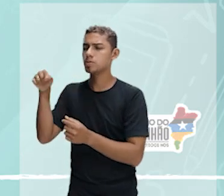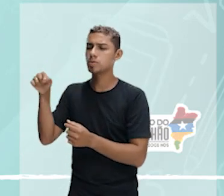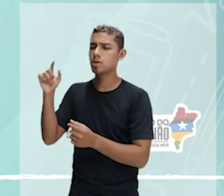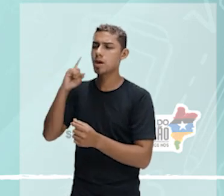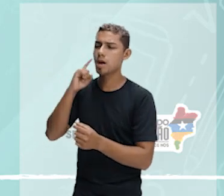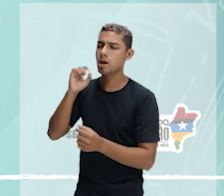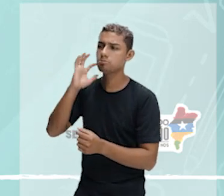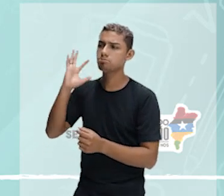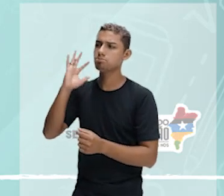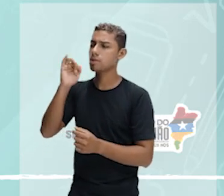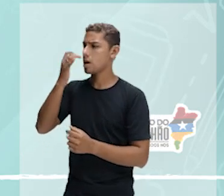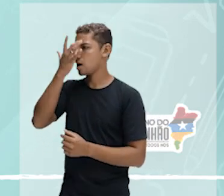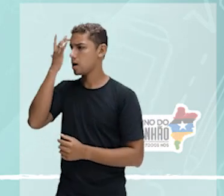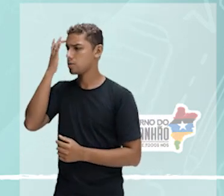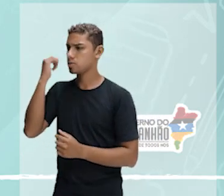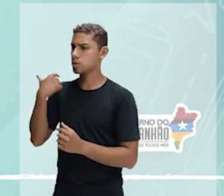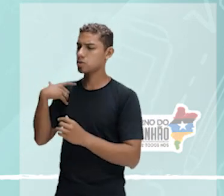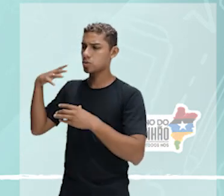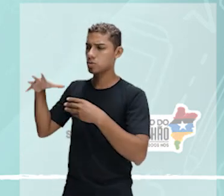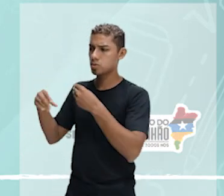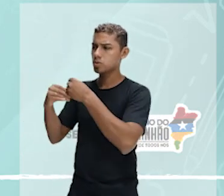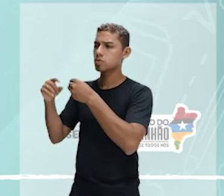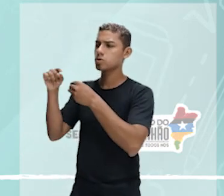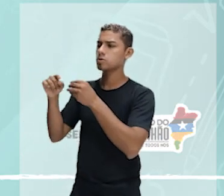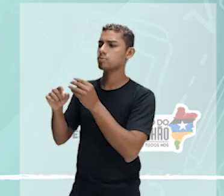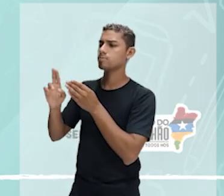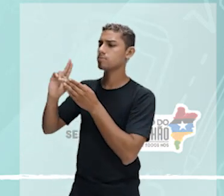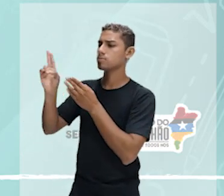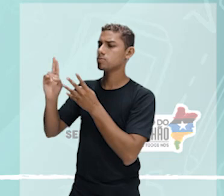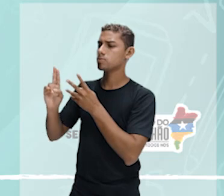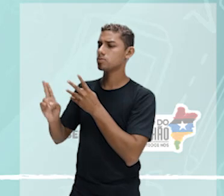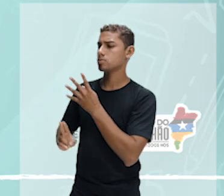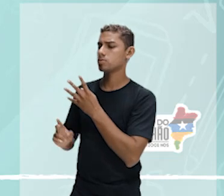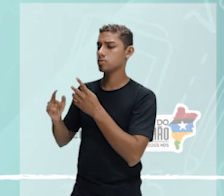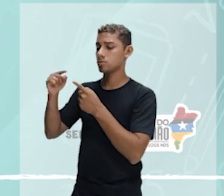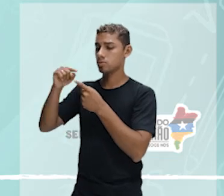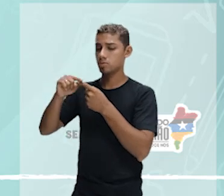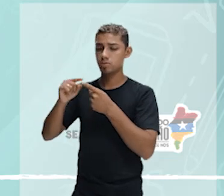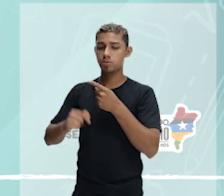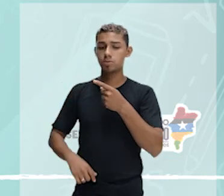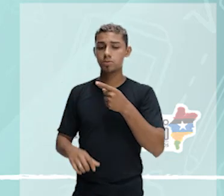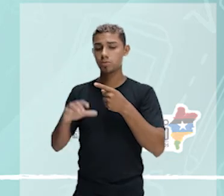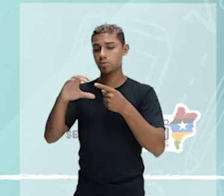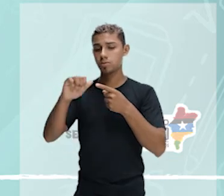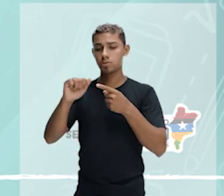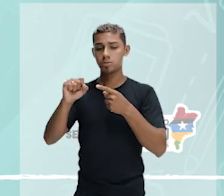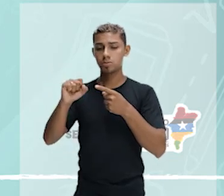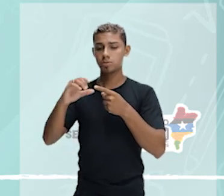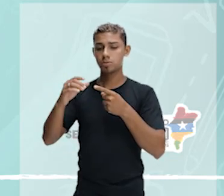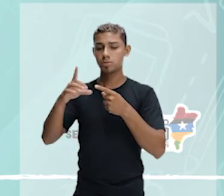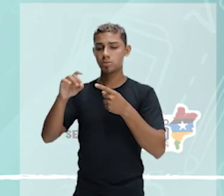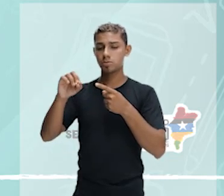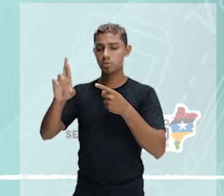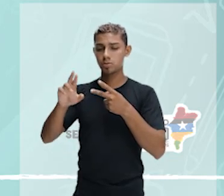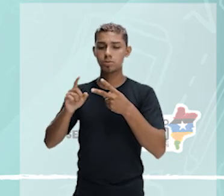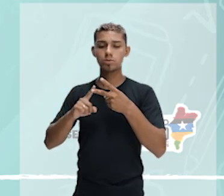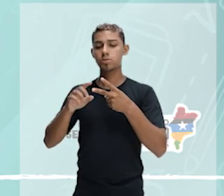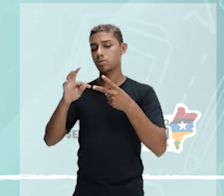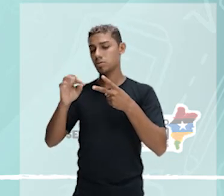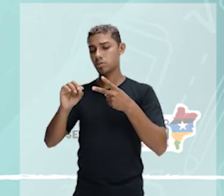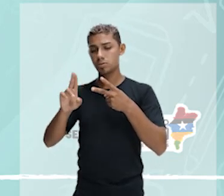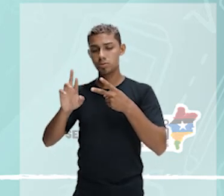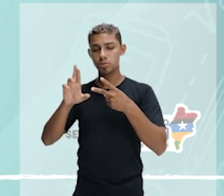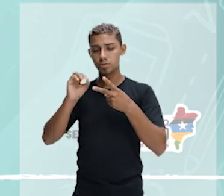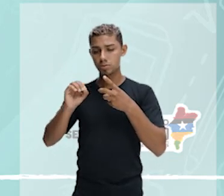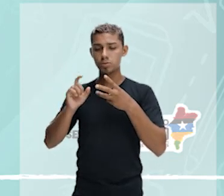que subjetivamente lhe fosse atribuída. Assim foram definidas as constelações do Caçador, do Touro, do Escorpião e